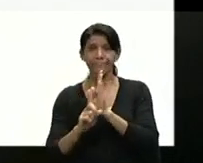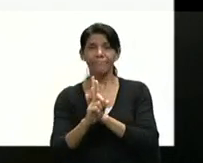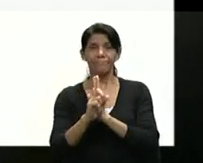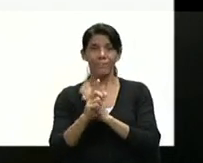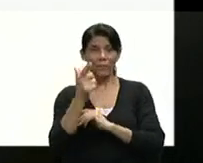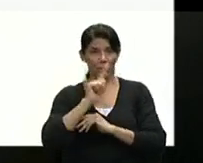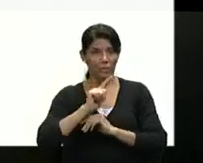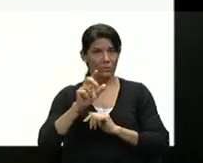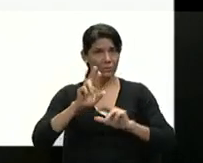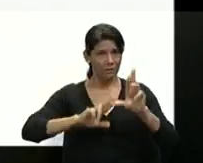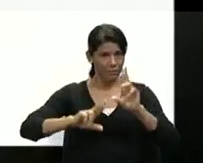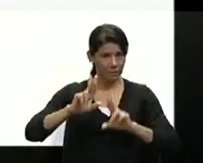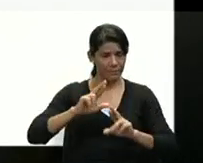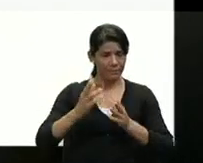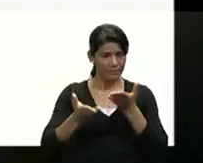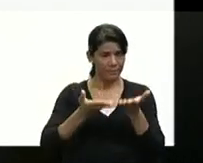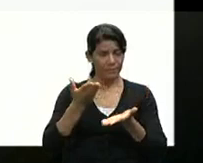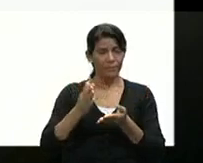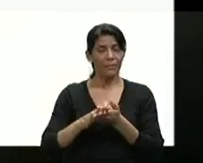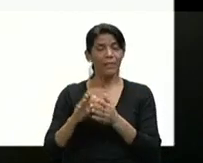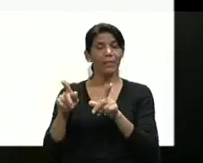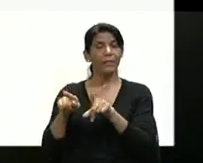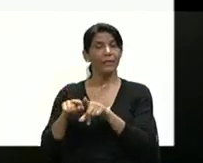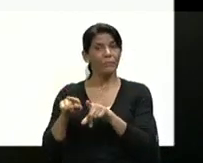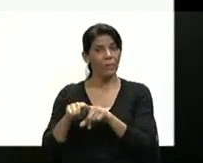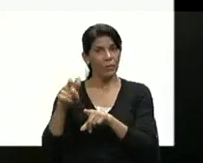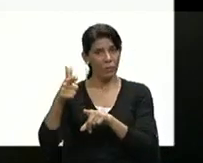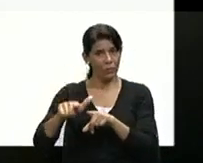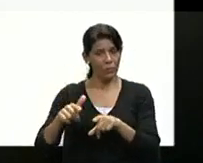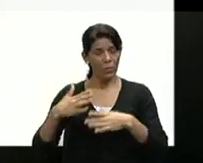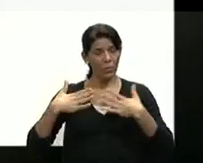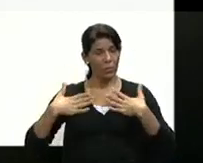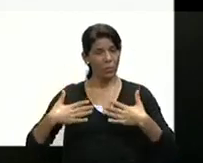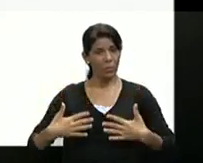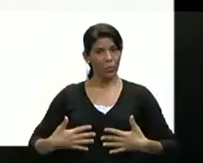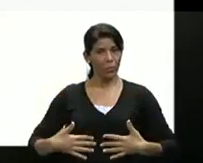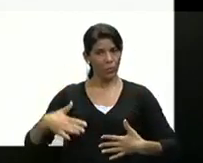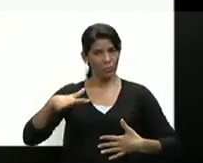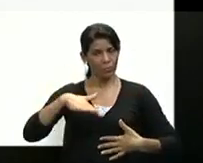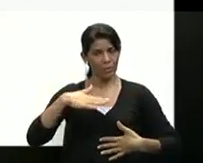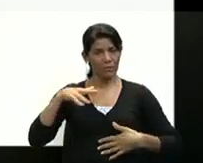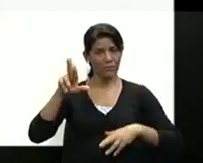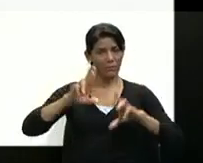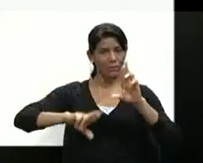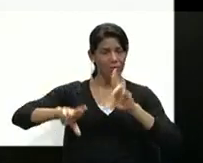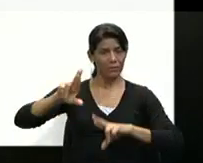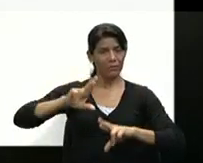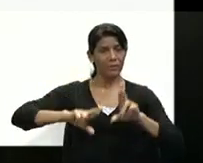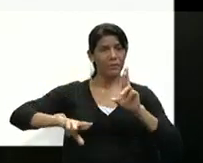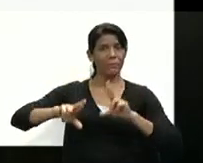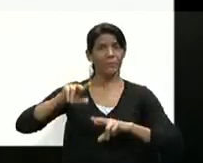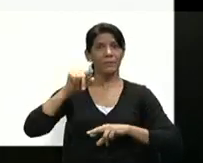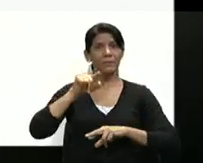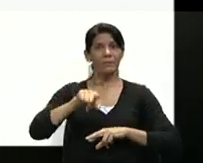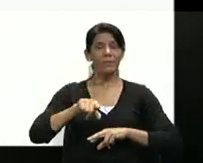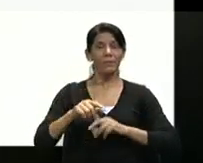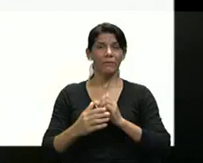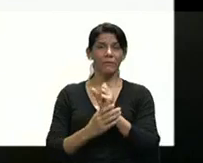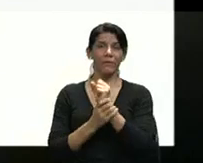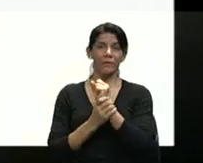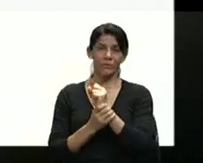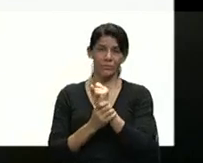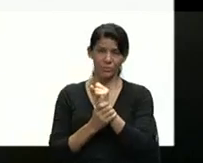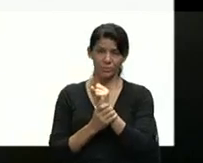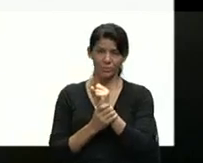disso, outro princípio é a integralidade, onde o corpo todo é tratado e o tratamento ele é garantido